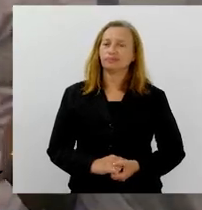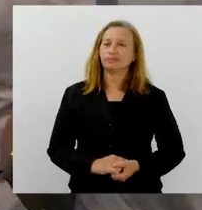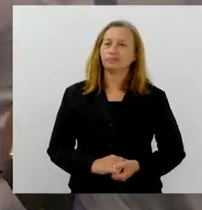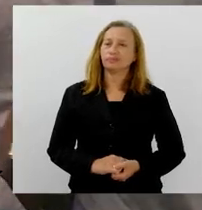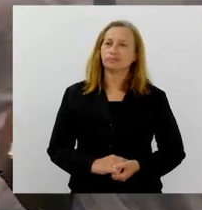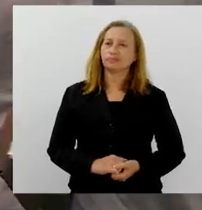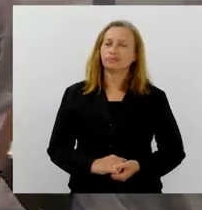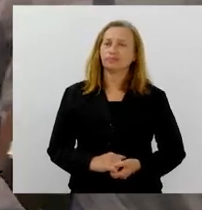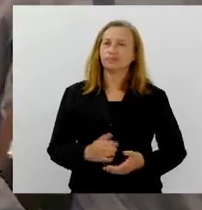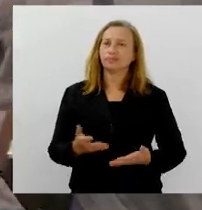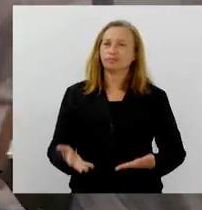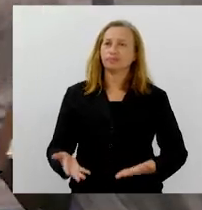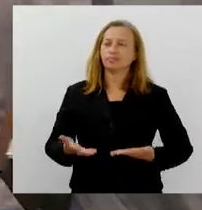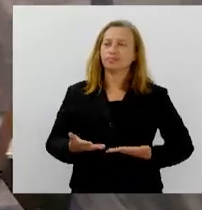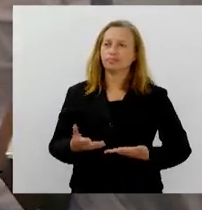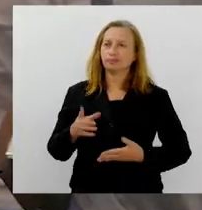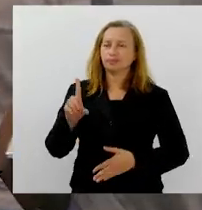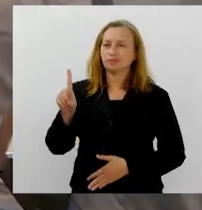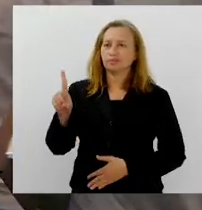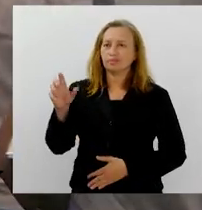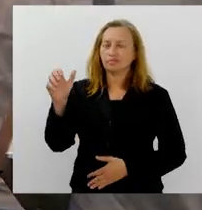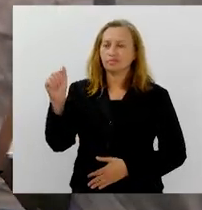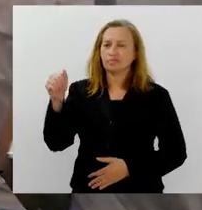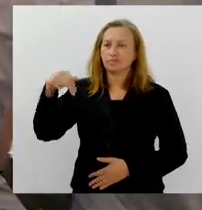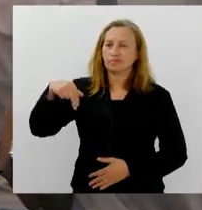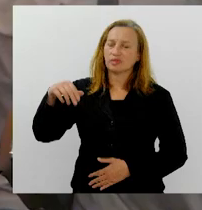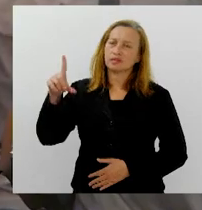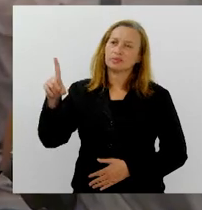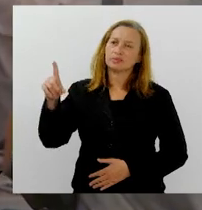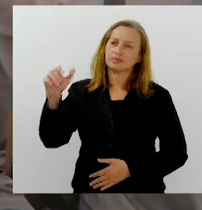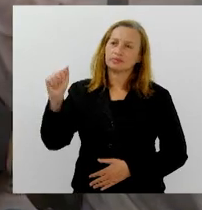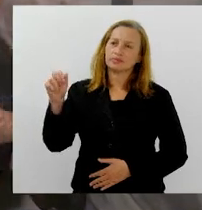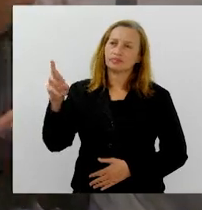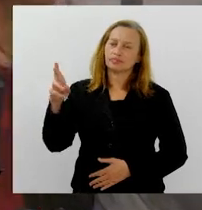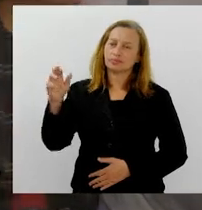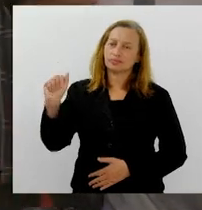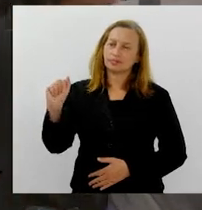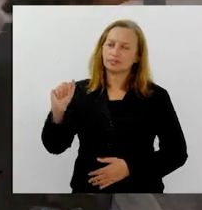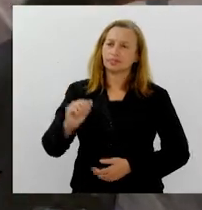Próximo agraciado, Dandara Araújo Gomes Melo.